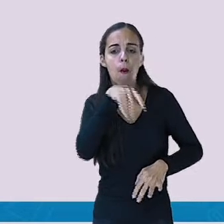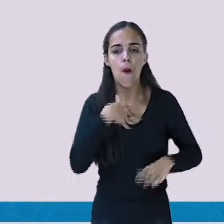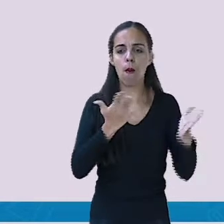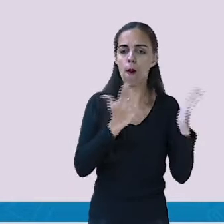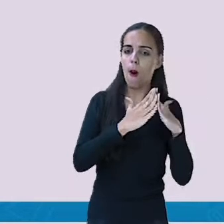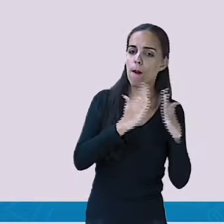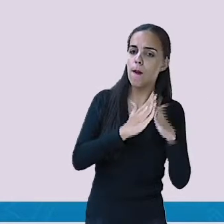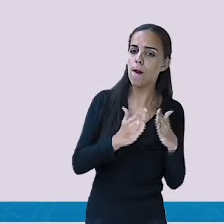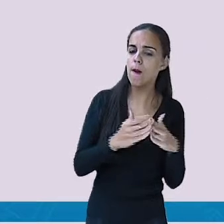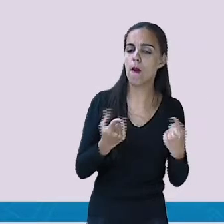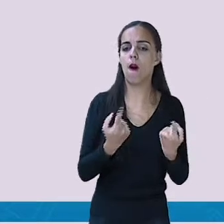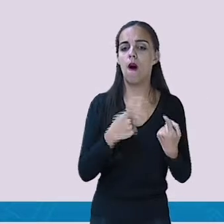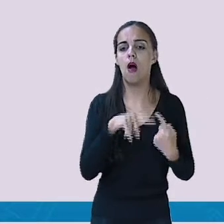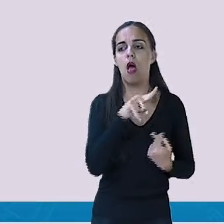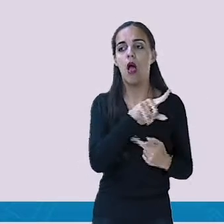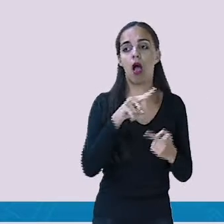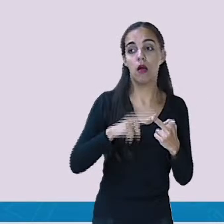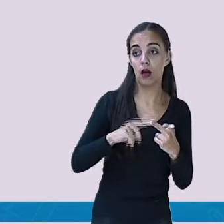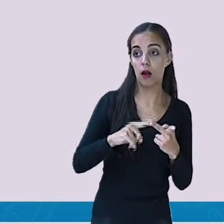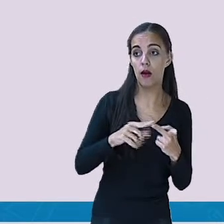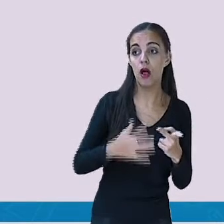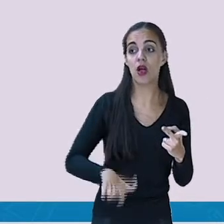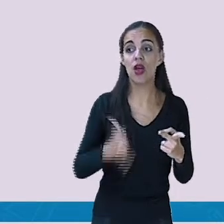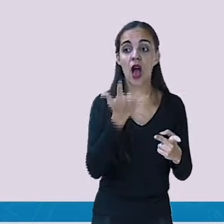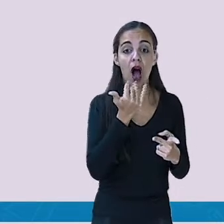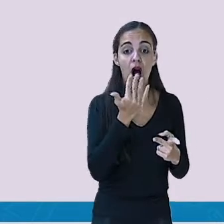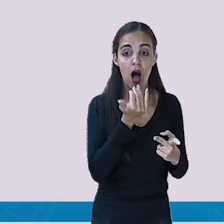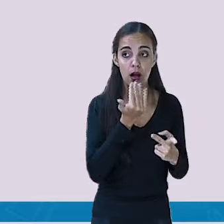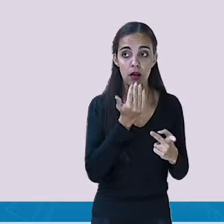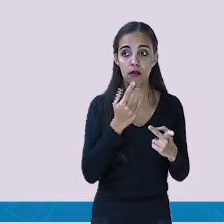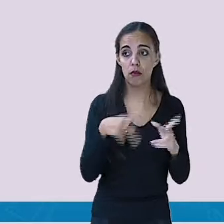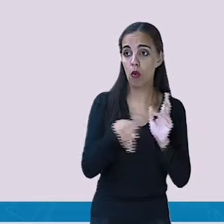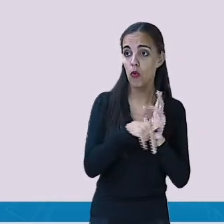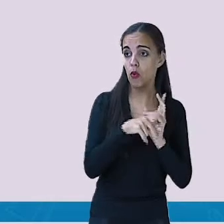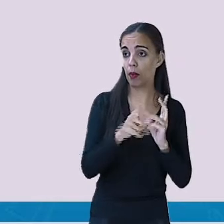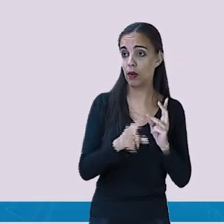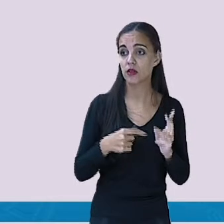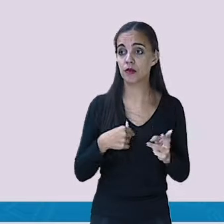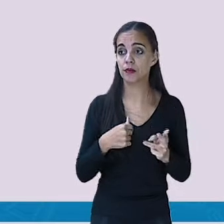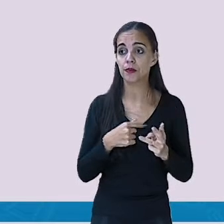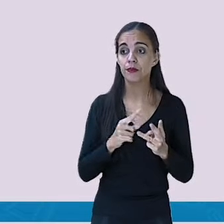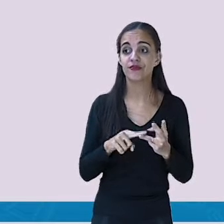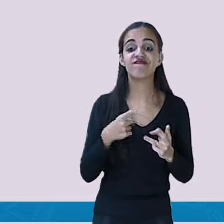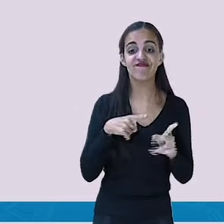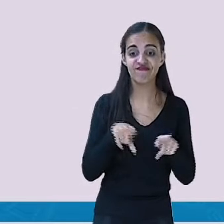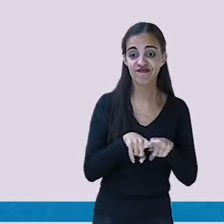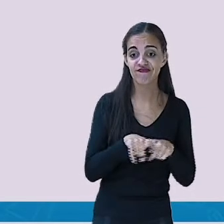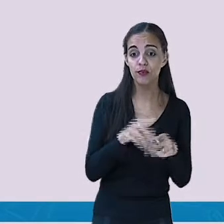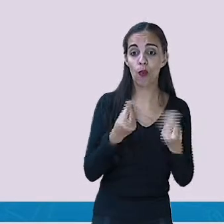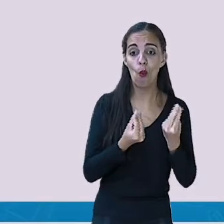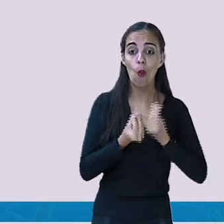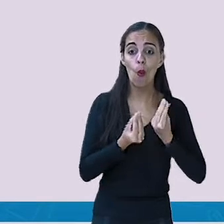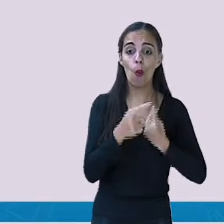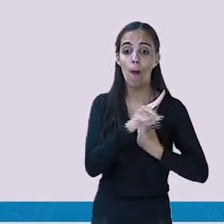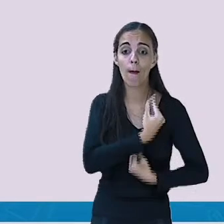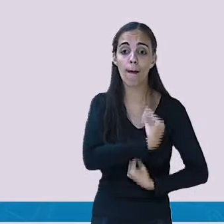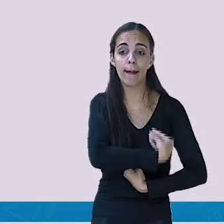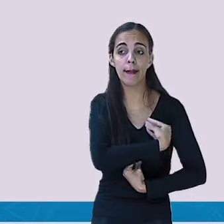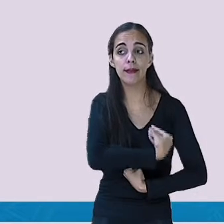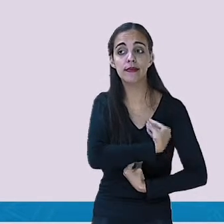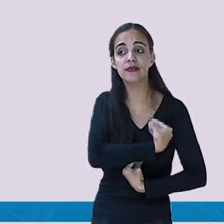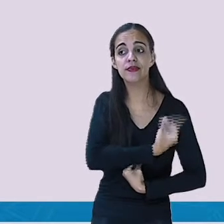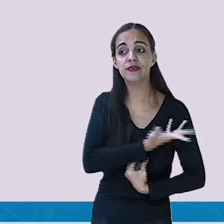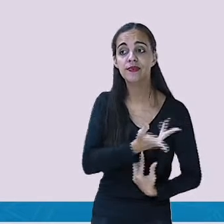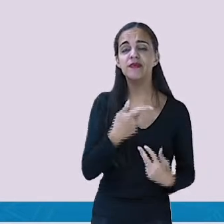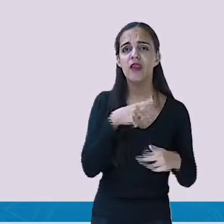vivos, para diversos animais. A moradia fica comprometida, serve de alimento. A vegetação, ela